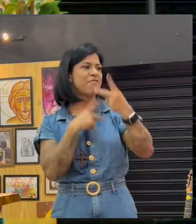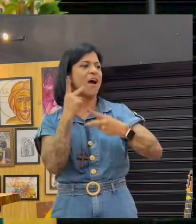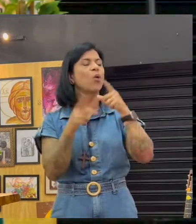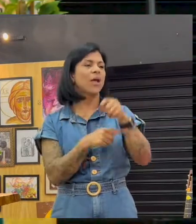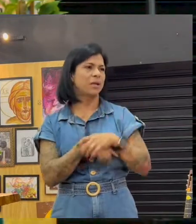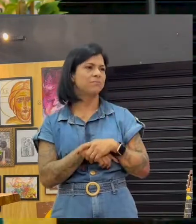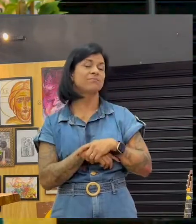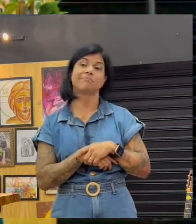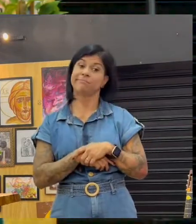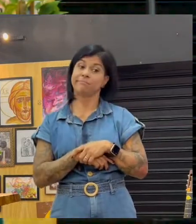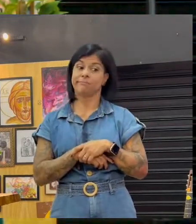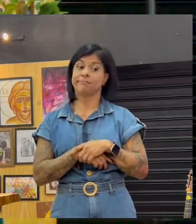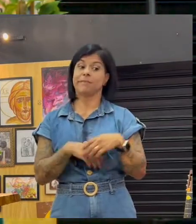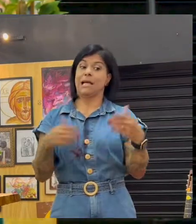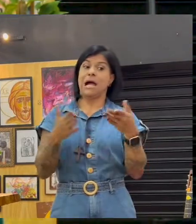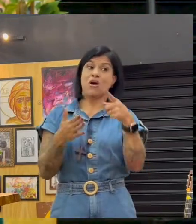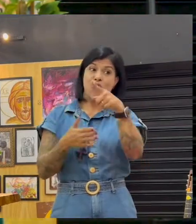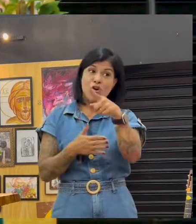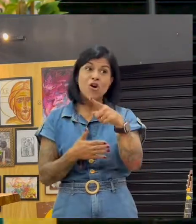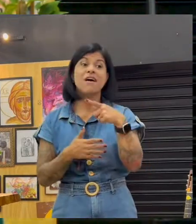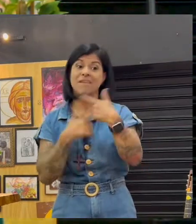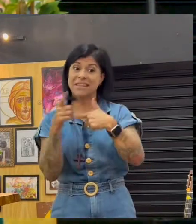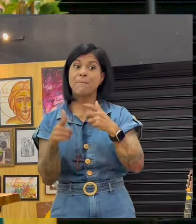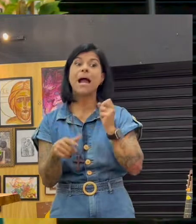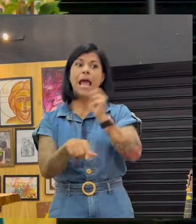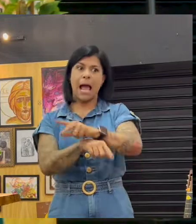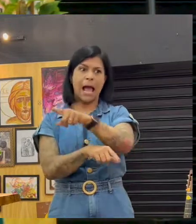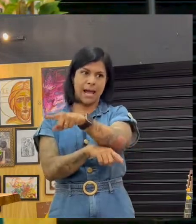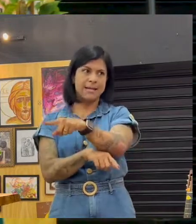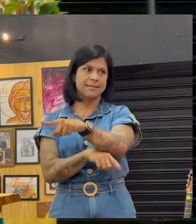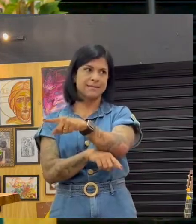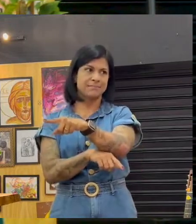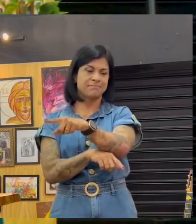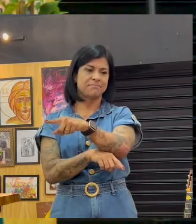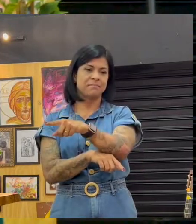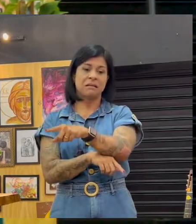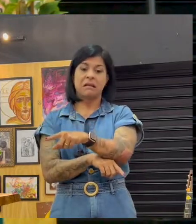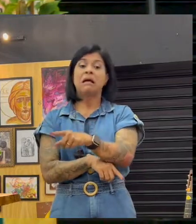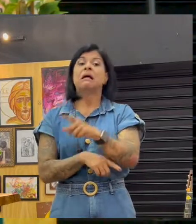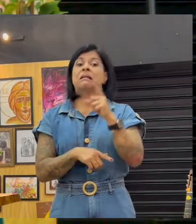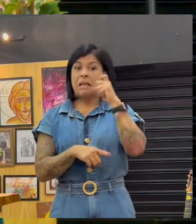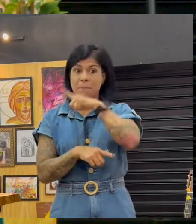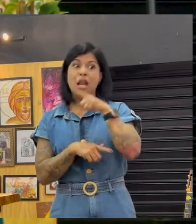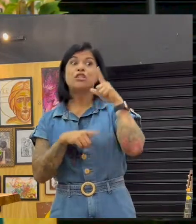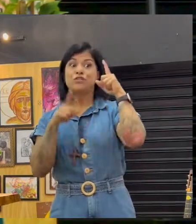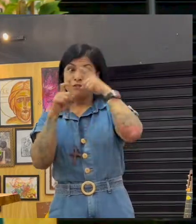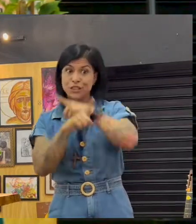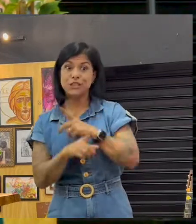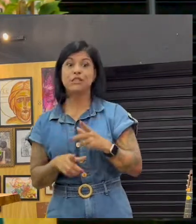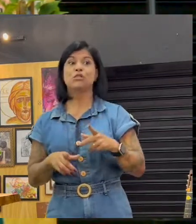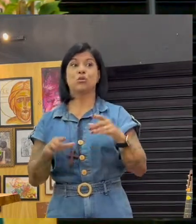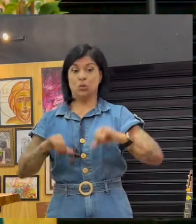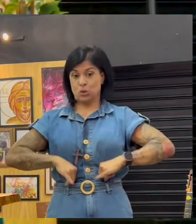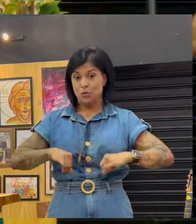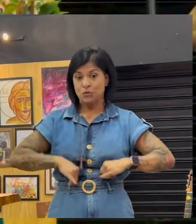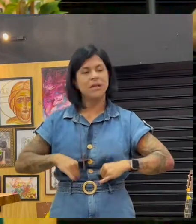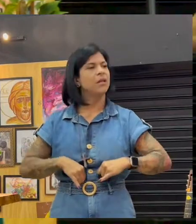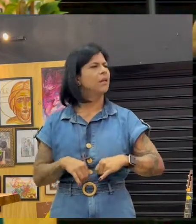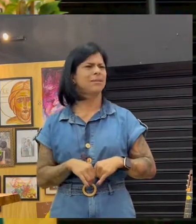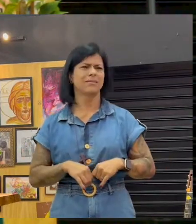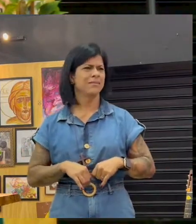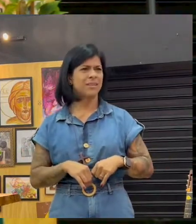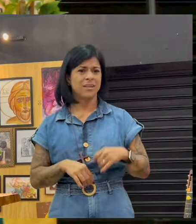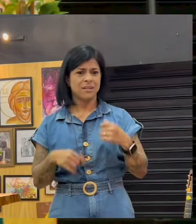suor. Aí a galera já começou a acreditar que trabalho é maldição. Gente, trabalho é bênção. Trabalho é bênção. Se você enxerga trabalho